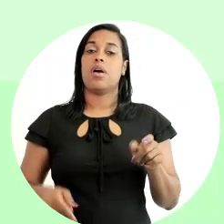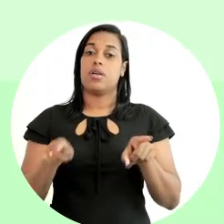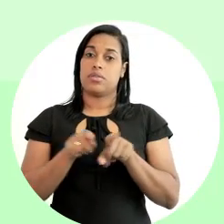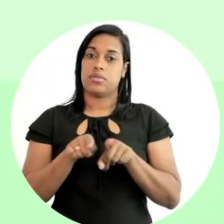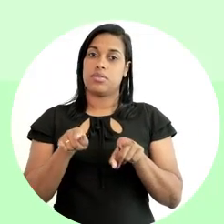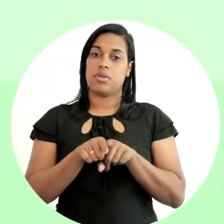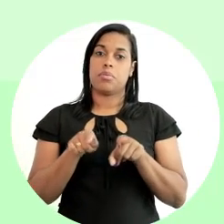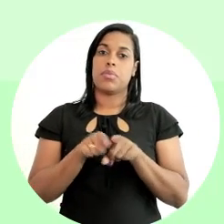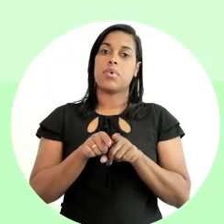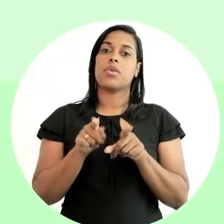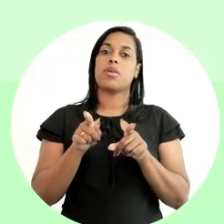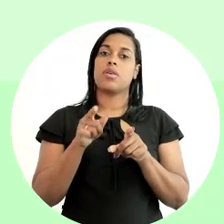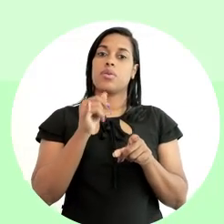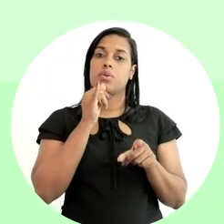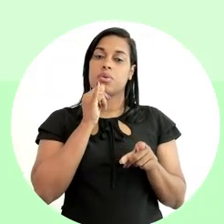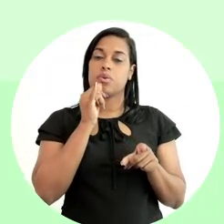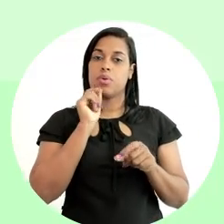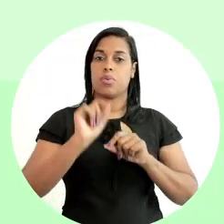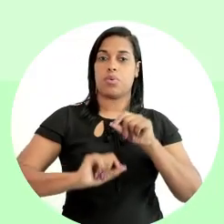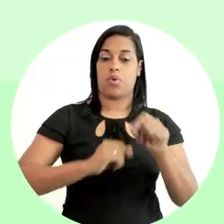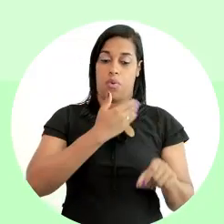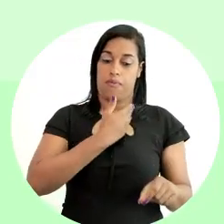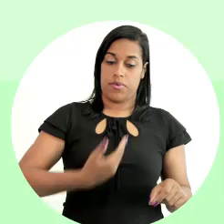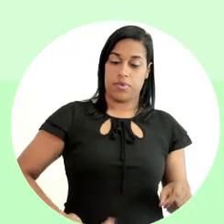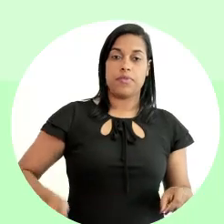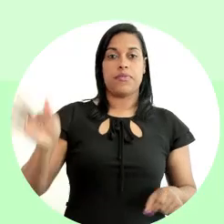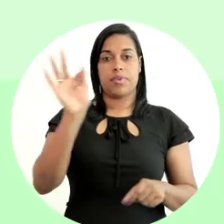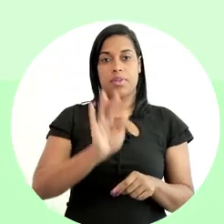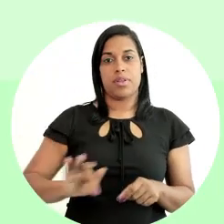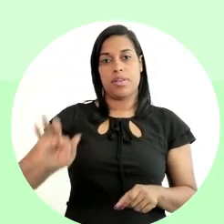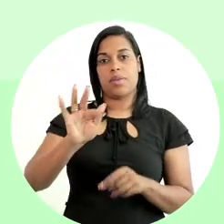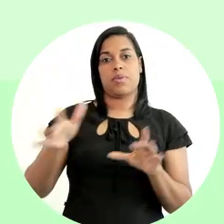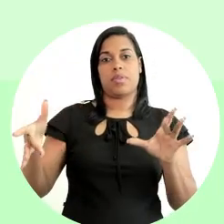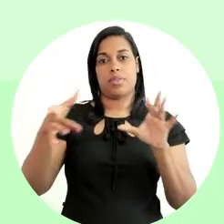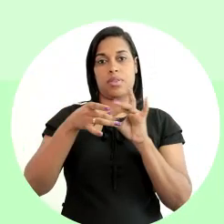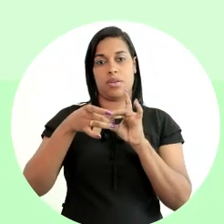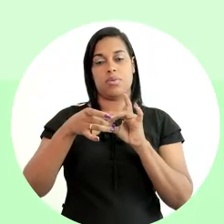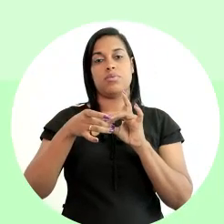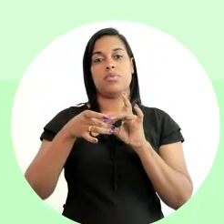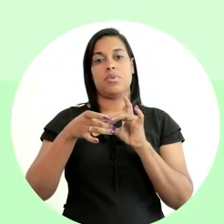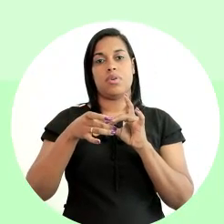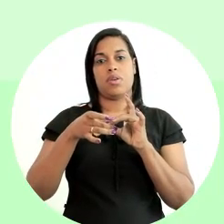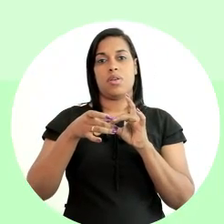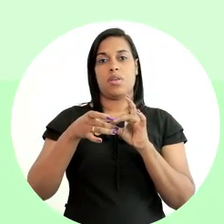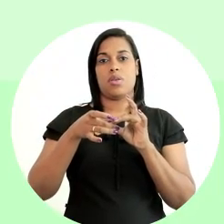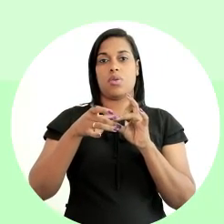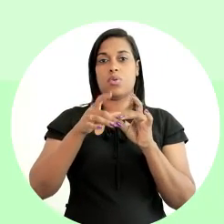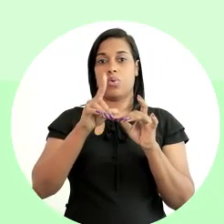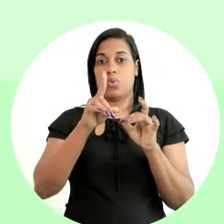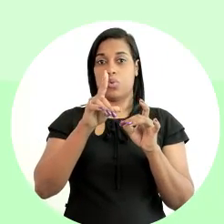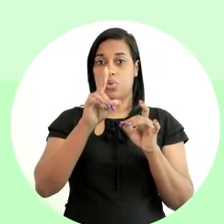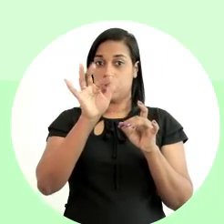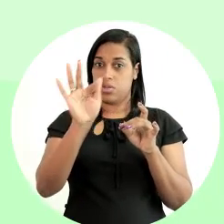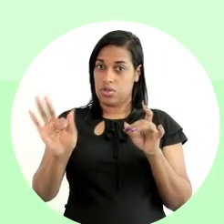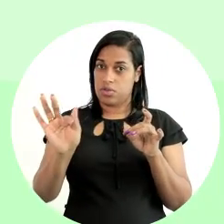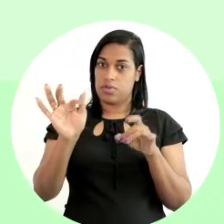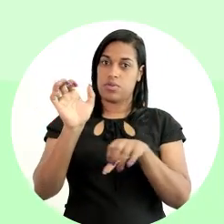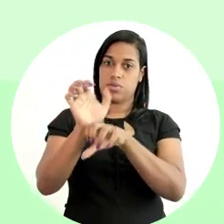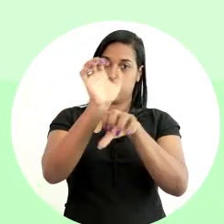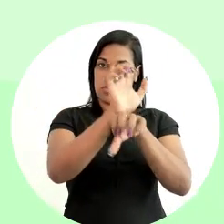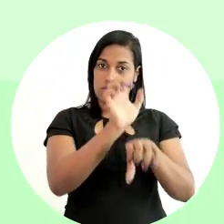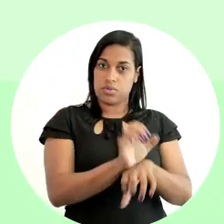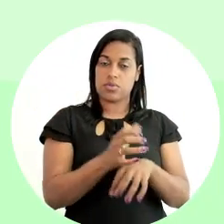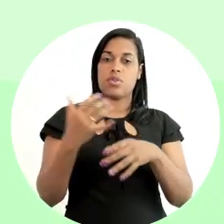as distribuições entre as atribuições do governo federal, da União, do Distrito Federal,